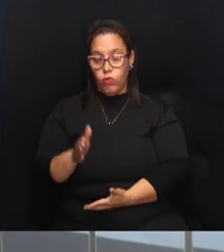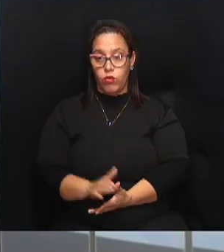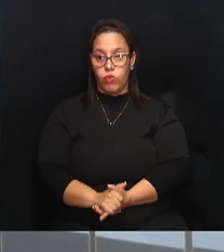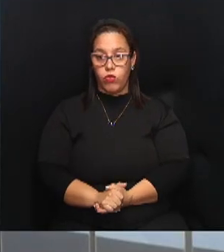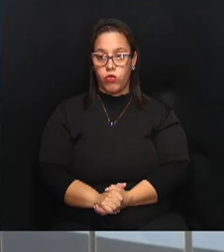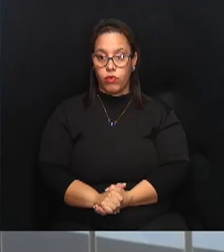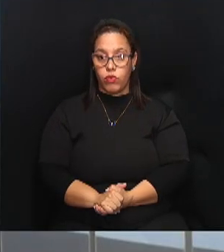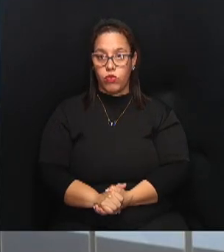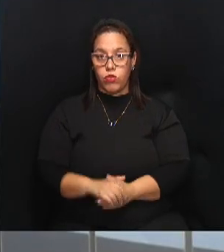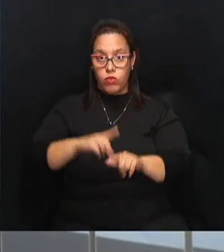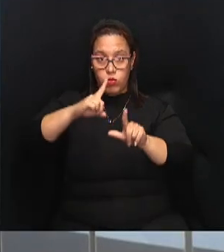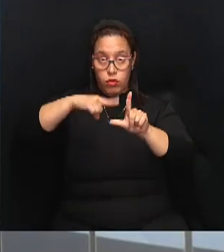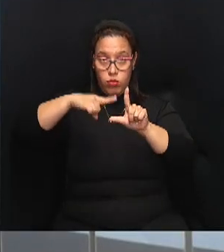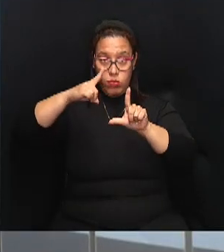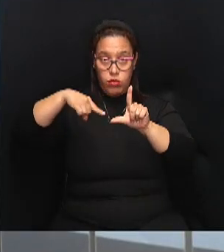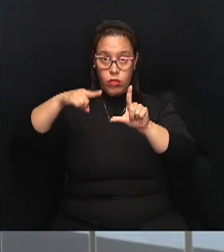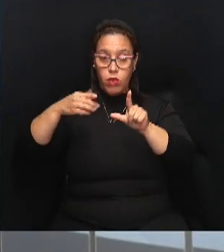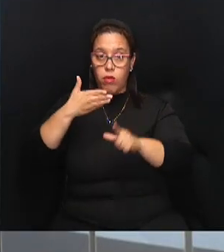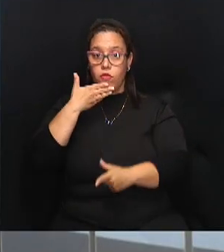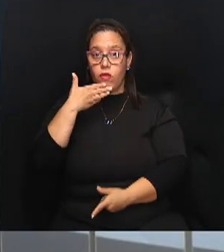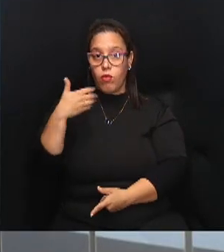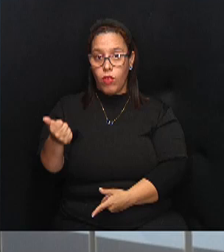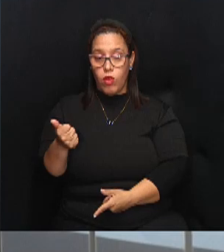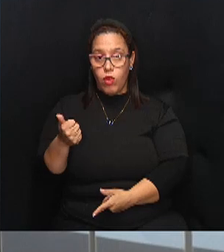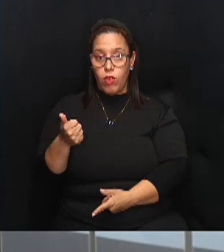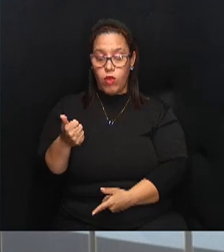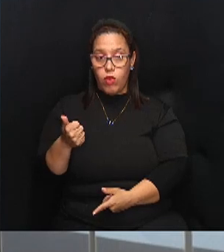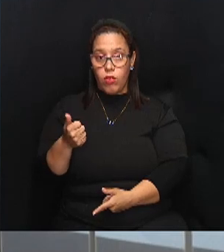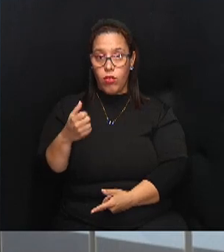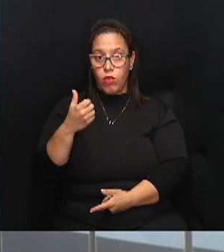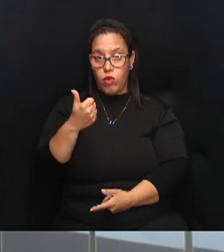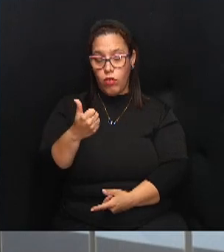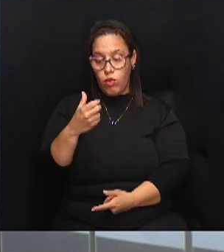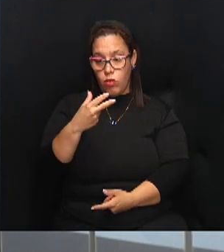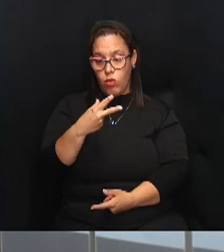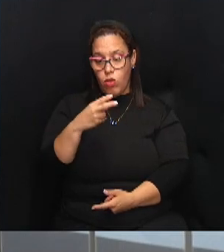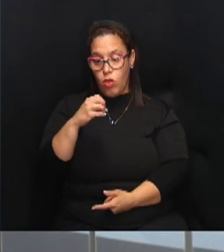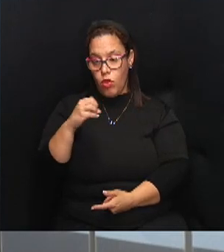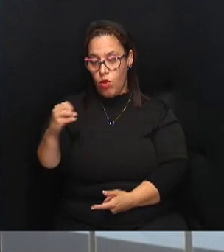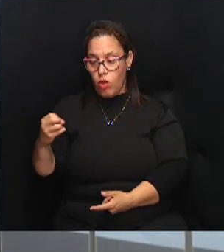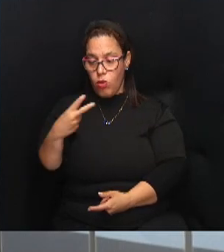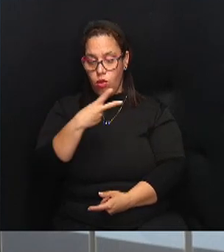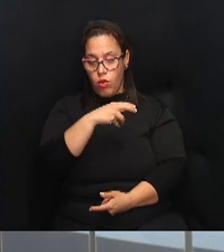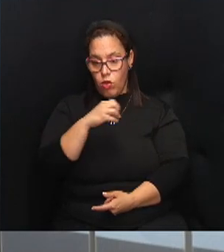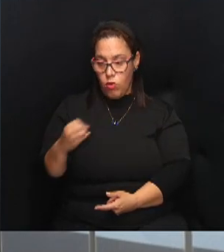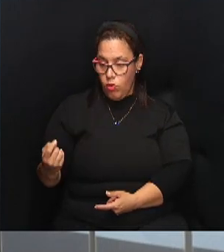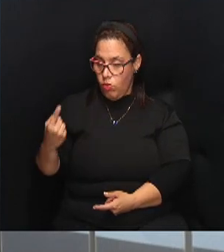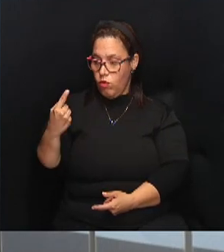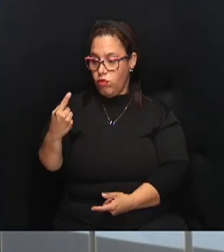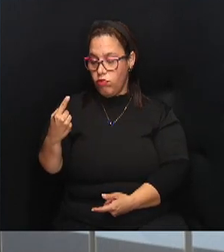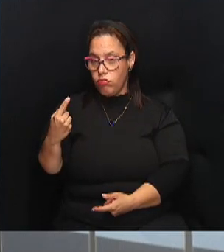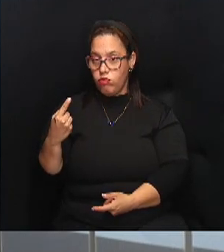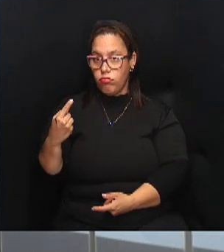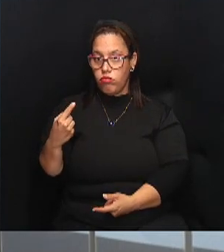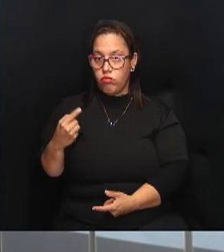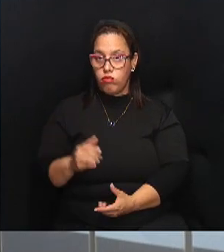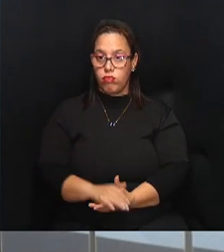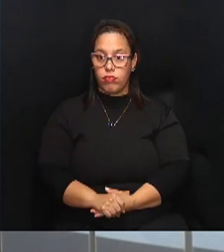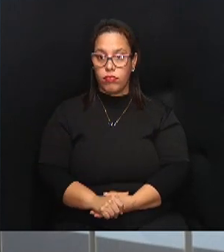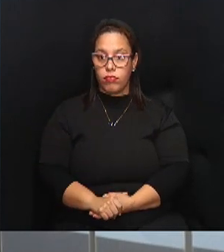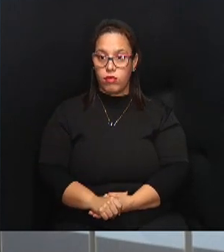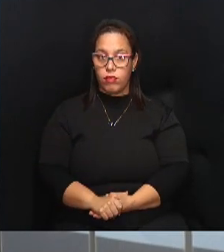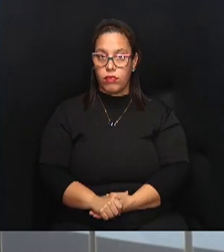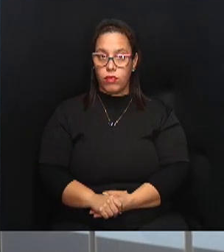com os índices melhores desde que foram tabulados, desde 2000, 2001. Então, mesmo com